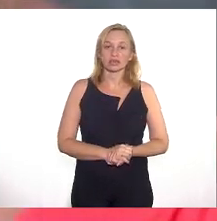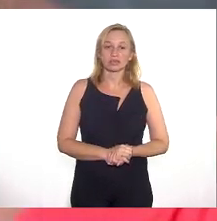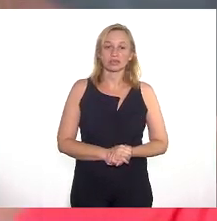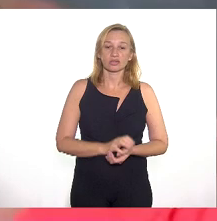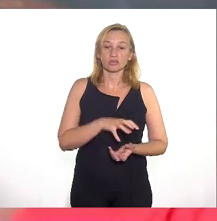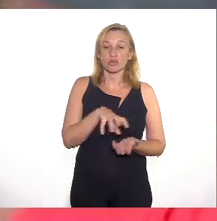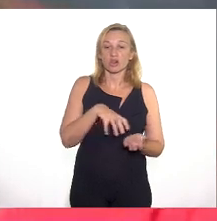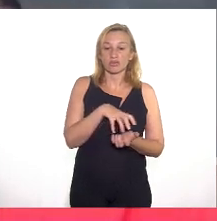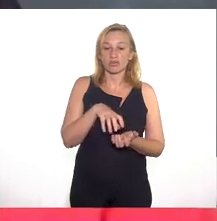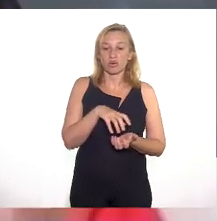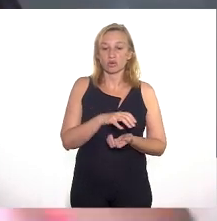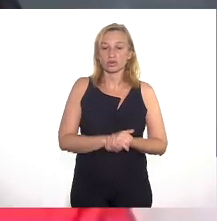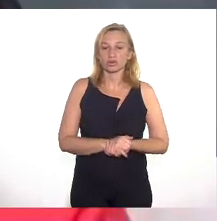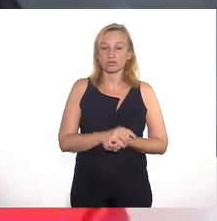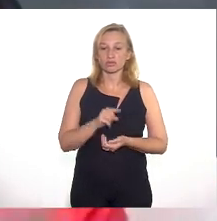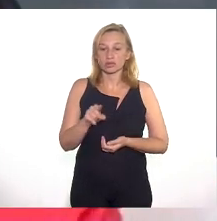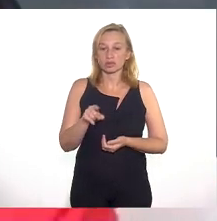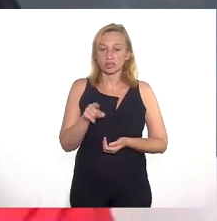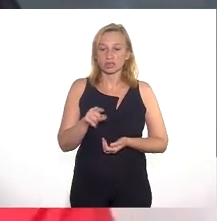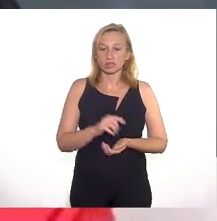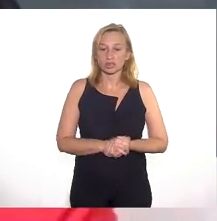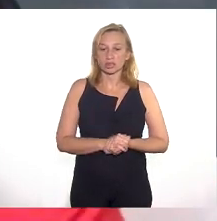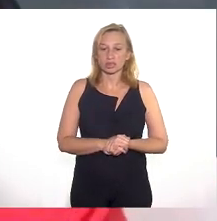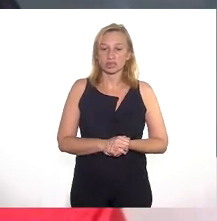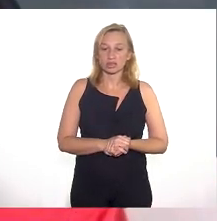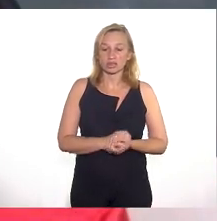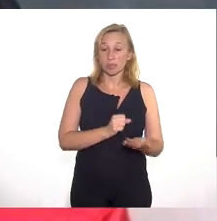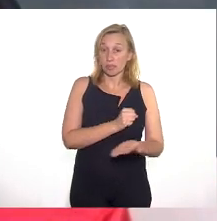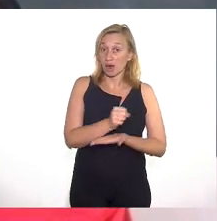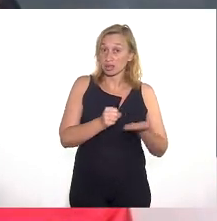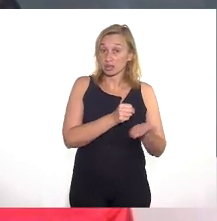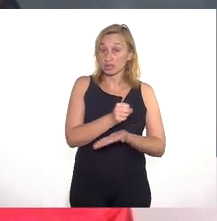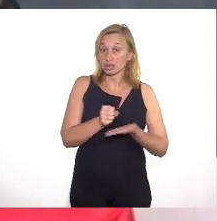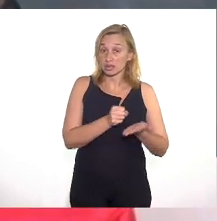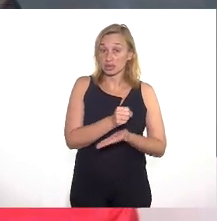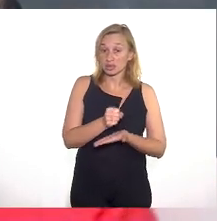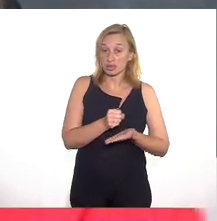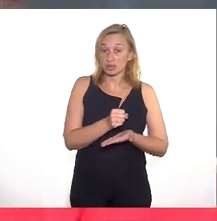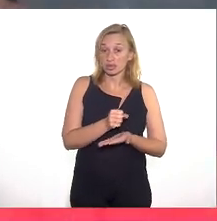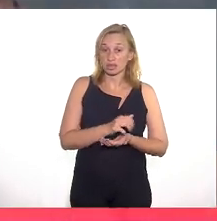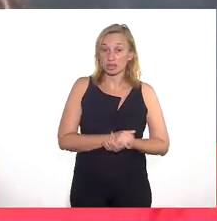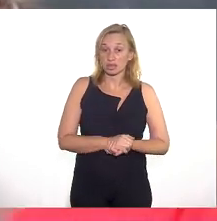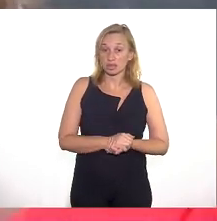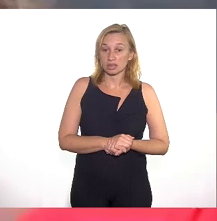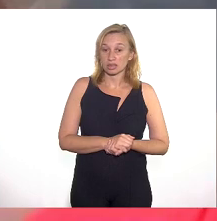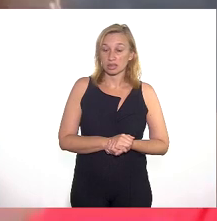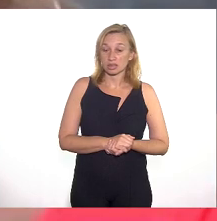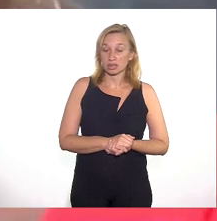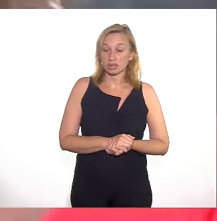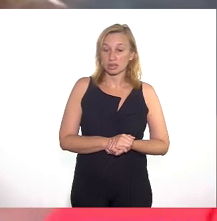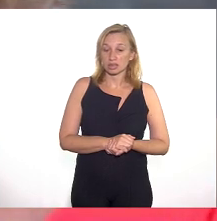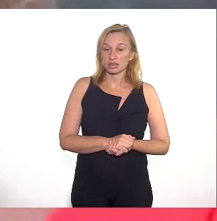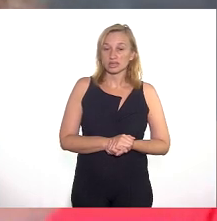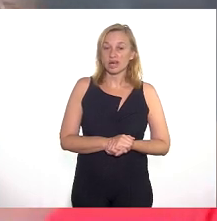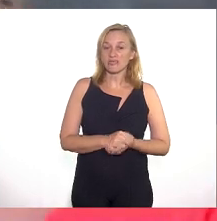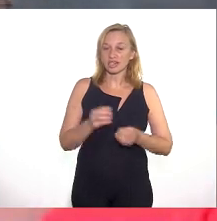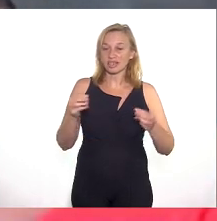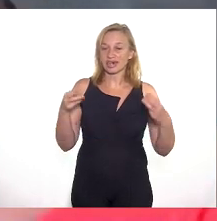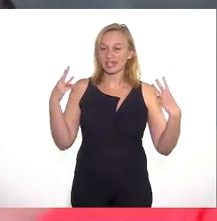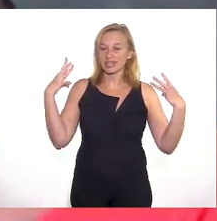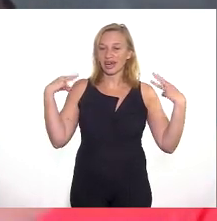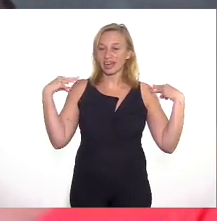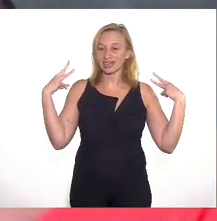Uma revolta que trouxe ali da base, né, das forças da Marinha à